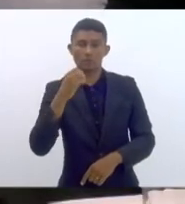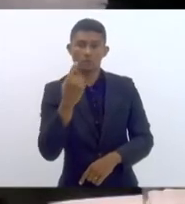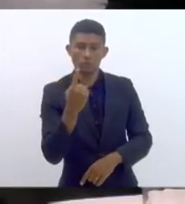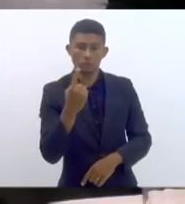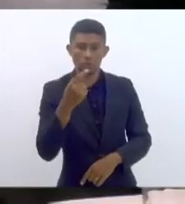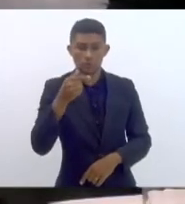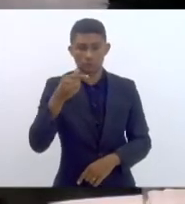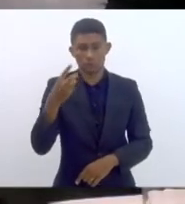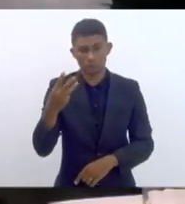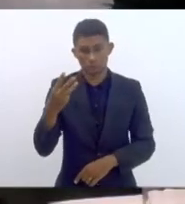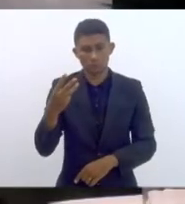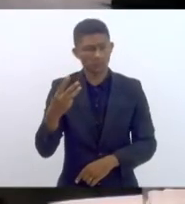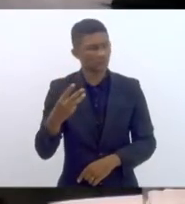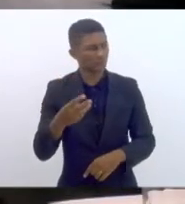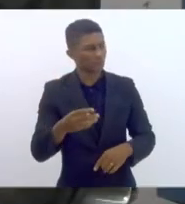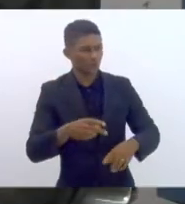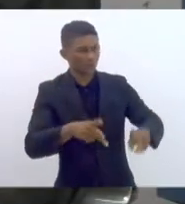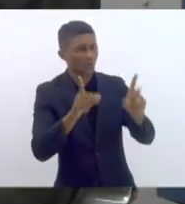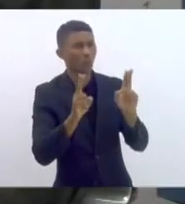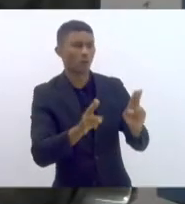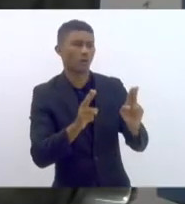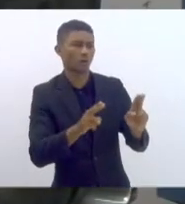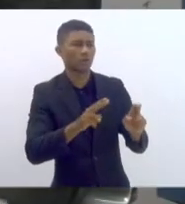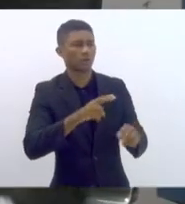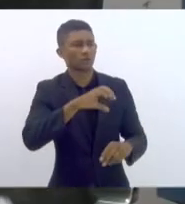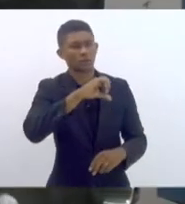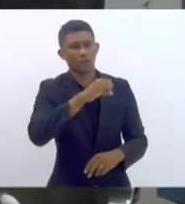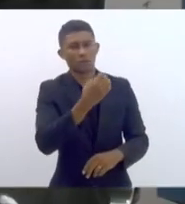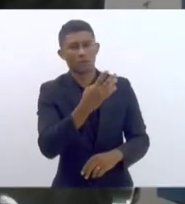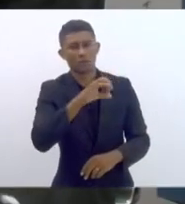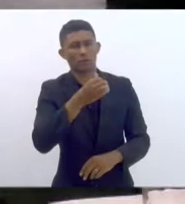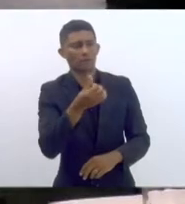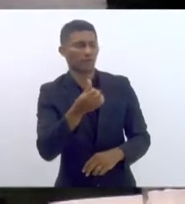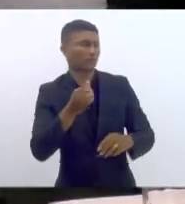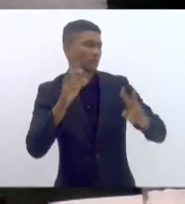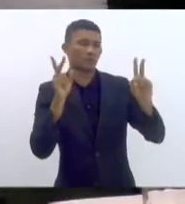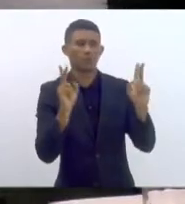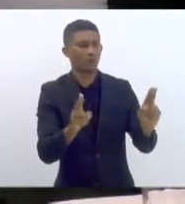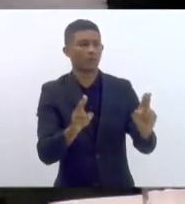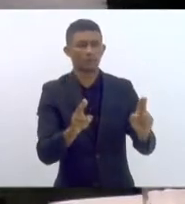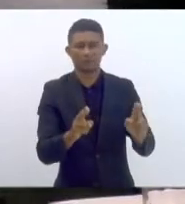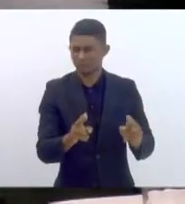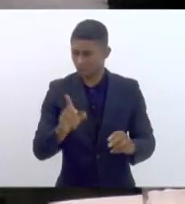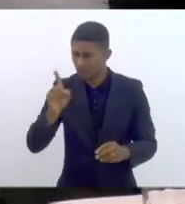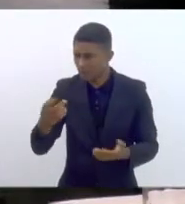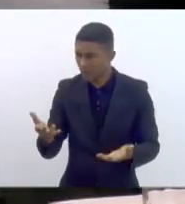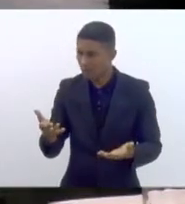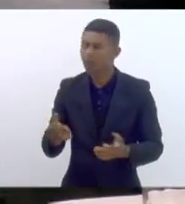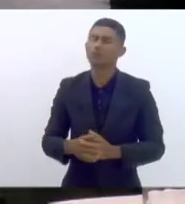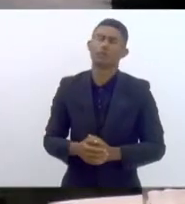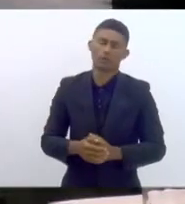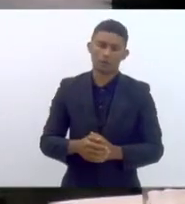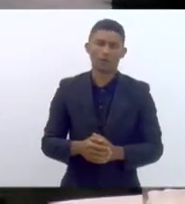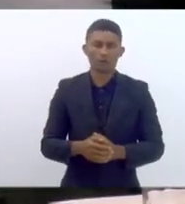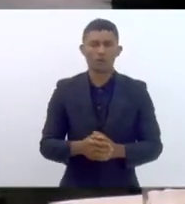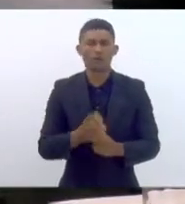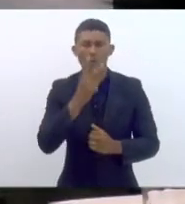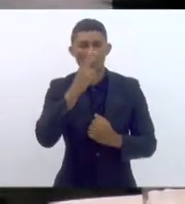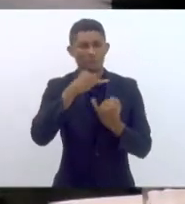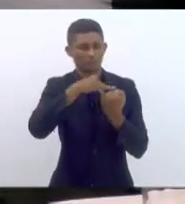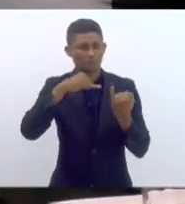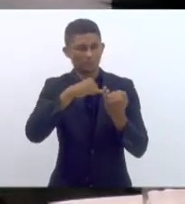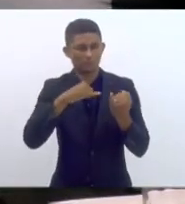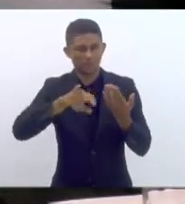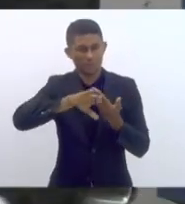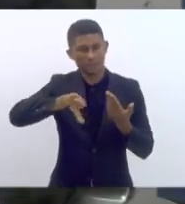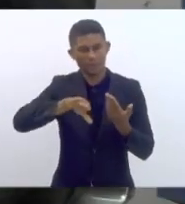é a mesma, 9496. É a mesma? É. Então, ela é só um pedacinho da 9496 que está controlado em separado. Sim,